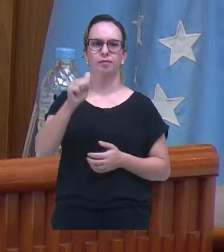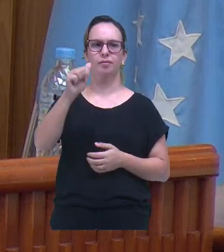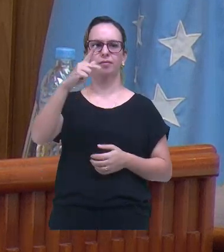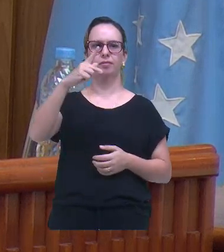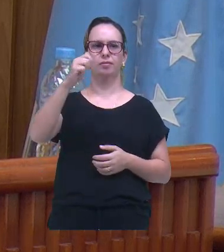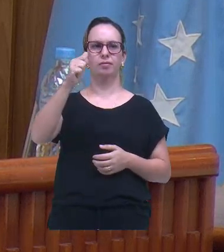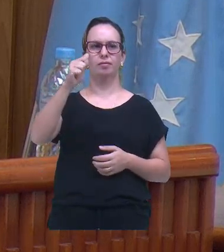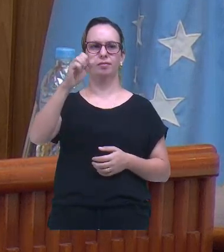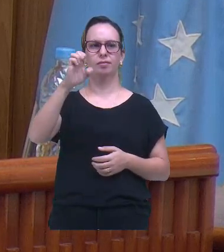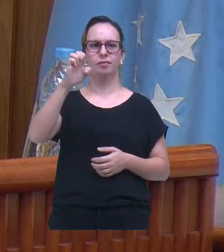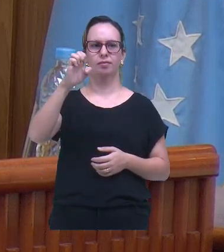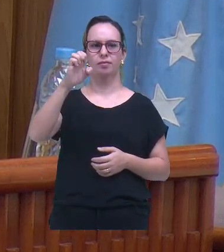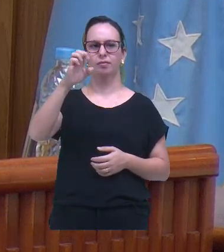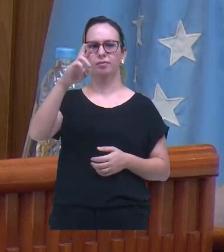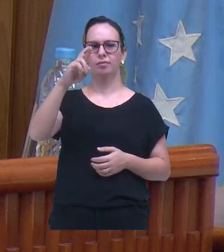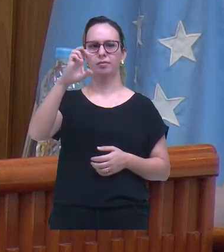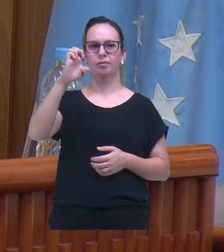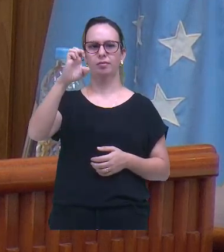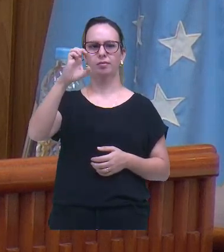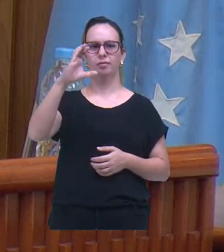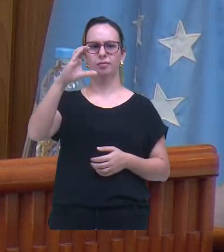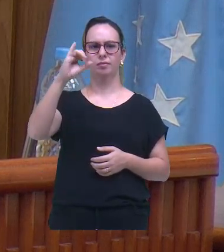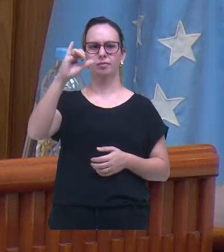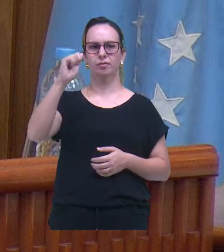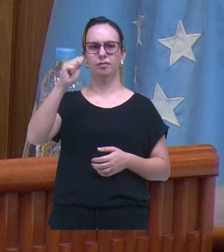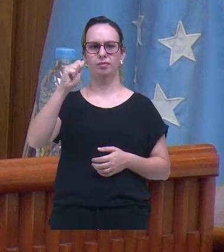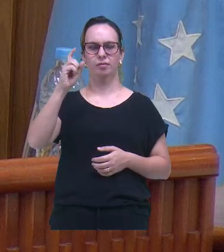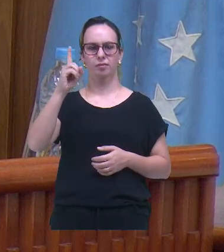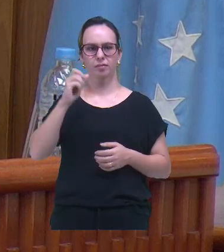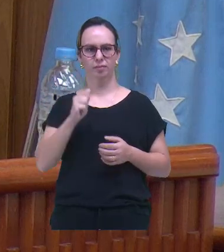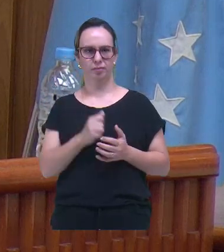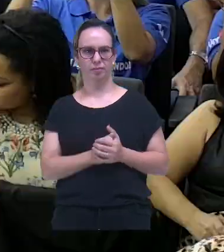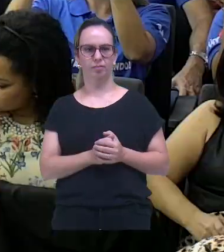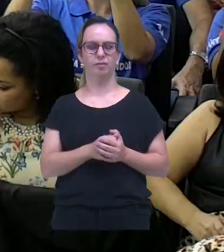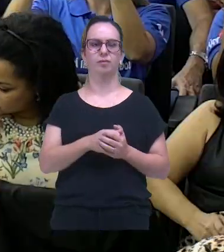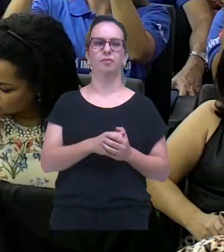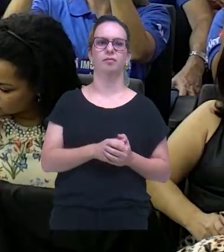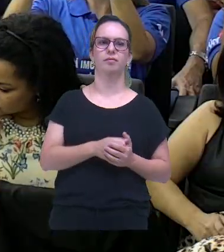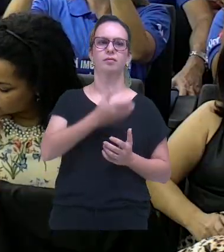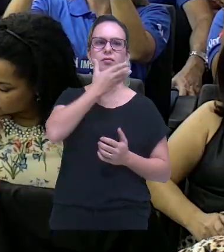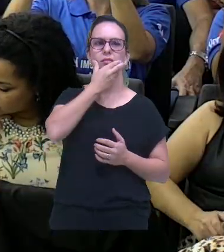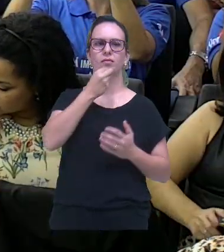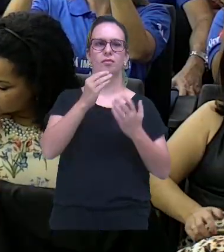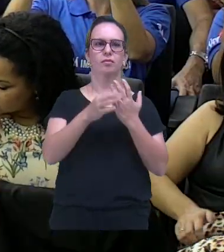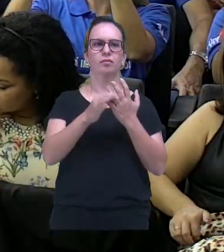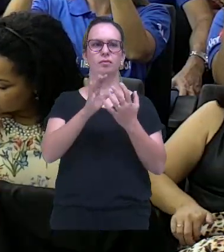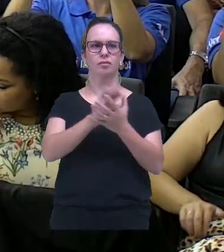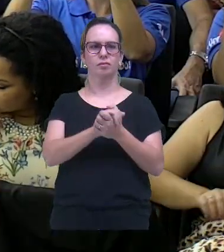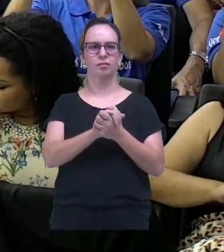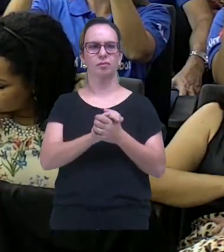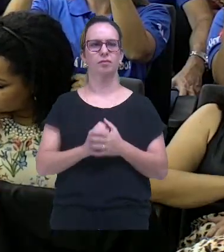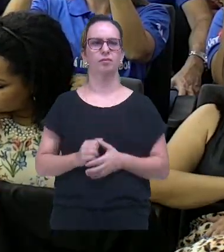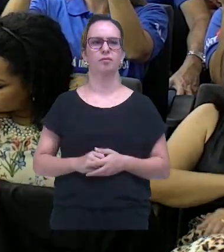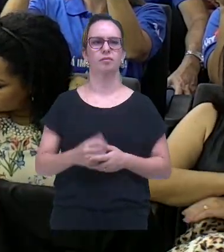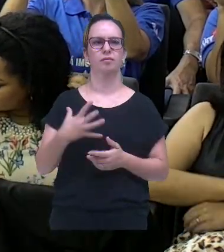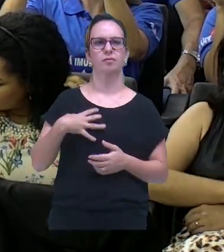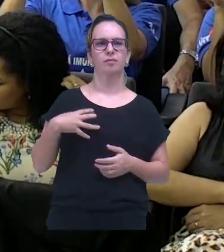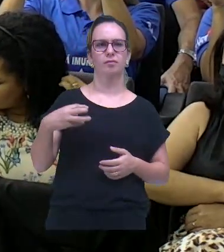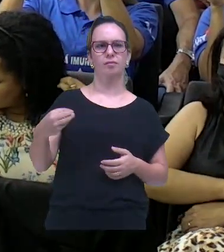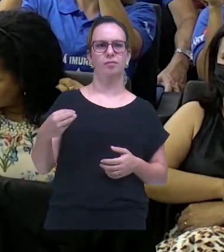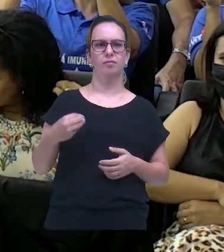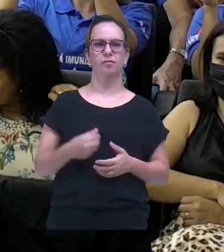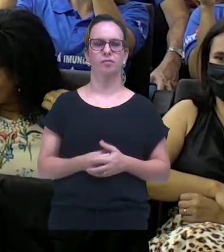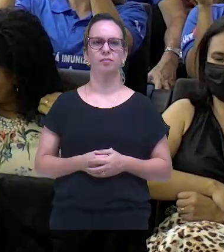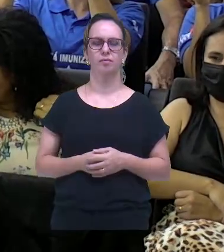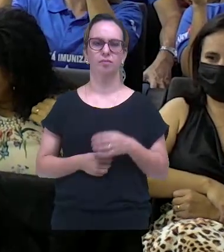marido, Sérgio, que está aqui hoje, os nossos filhos, Fernanda e Lucas,